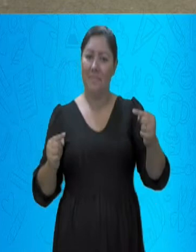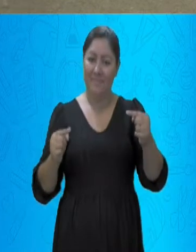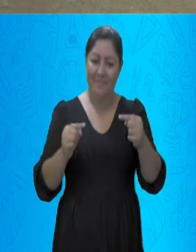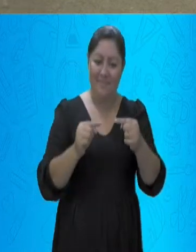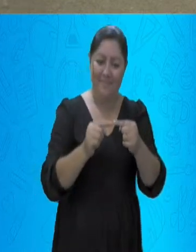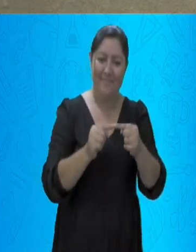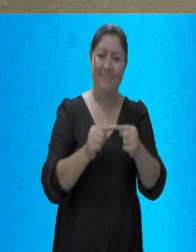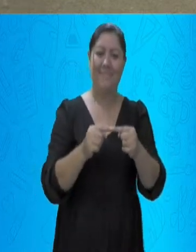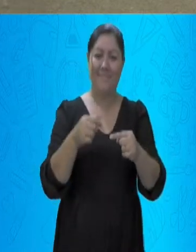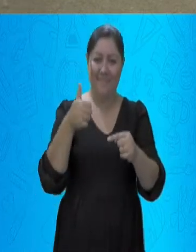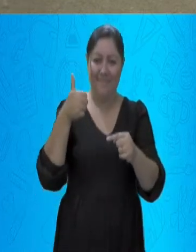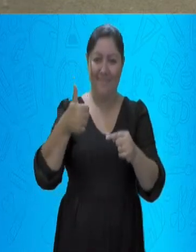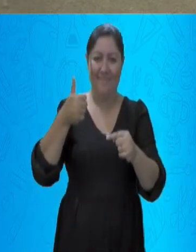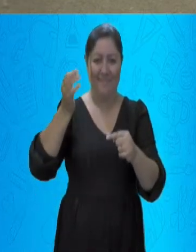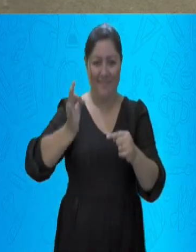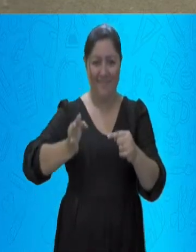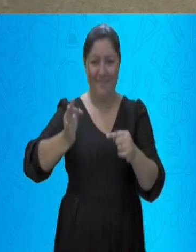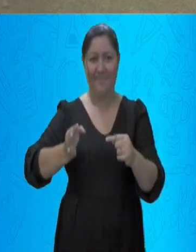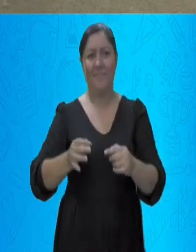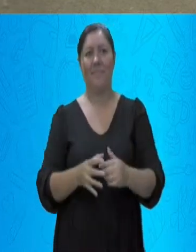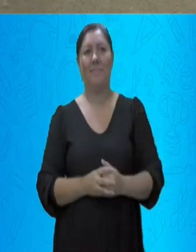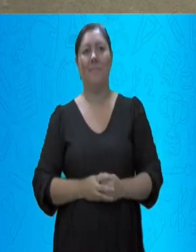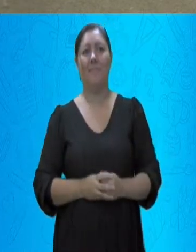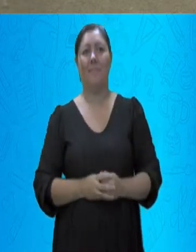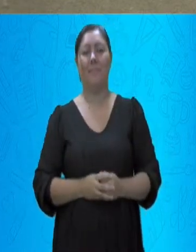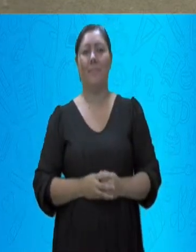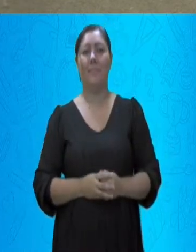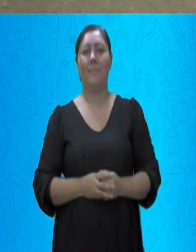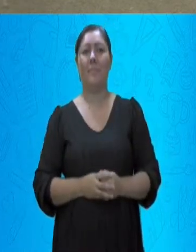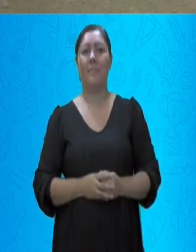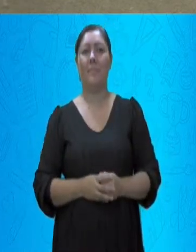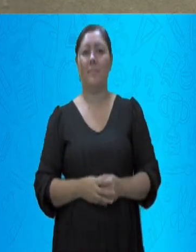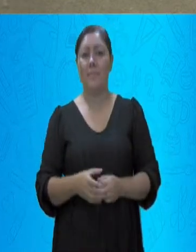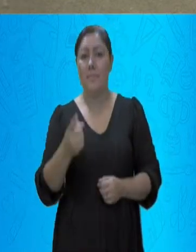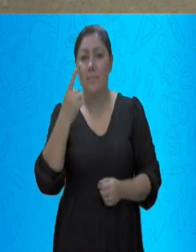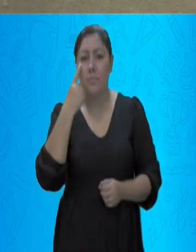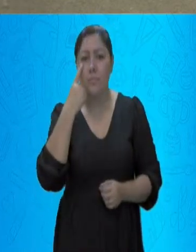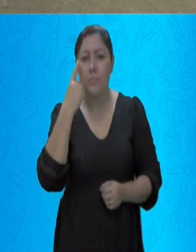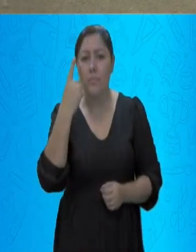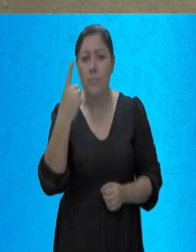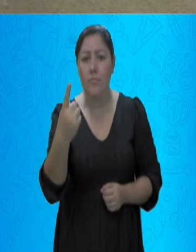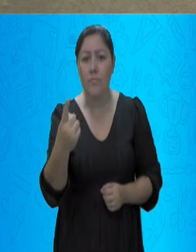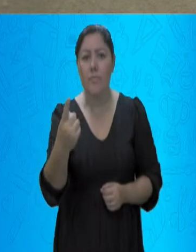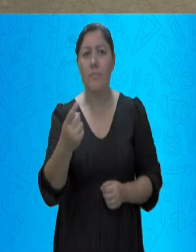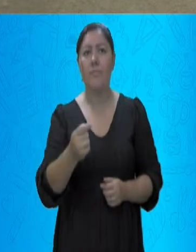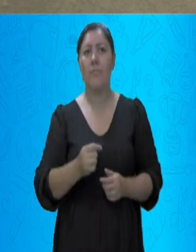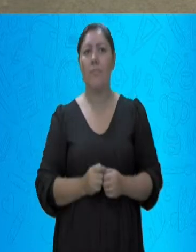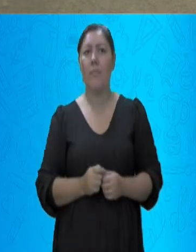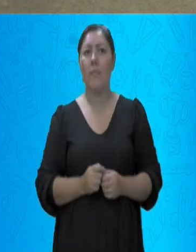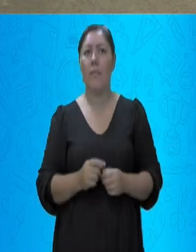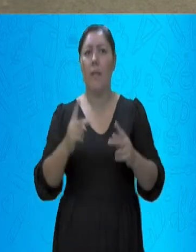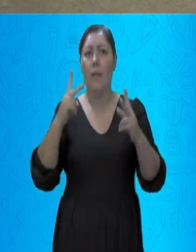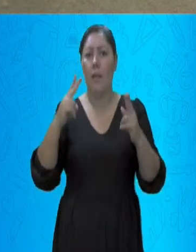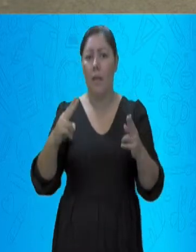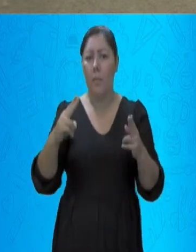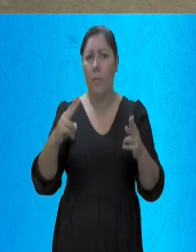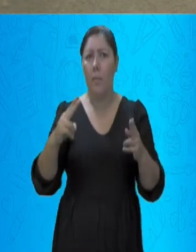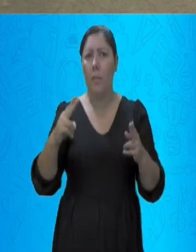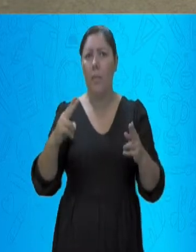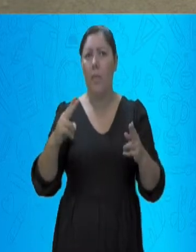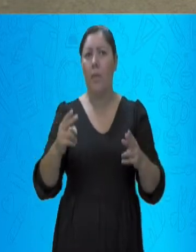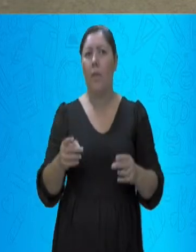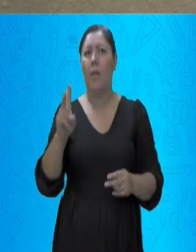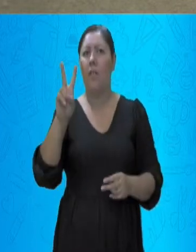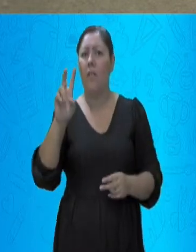Nosso último exemplo agora, para praticar. Enxergar. É a mesma coisa que ver? Será?